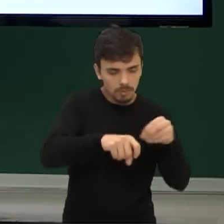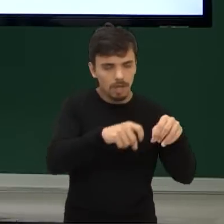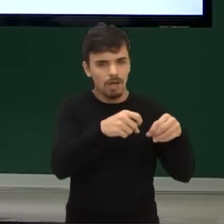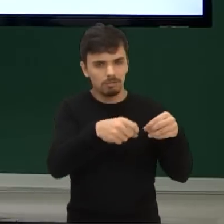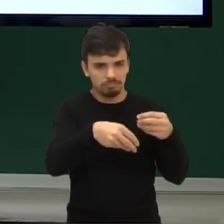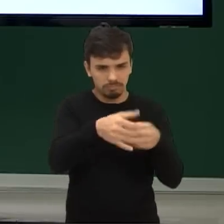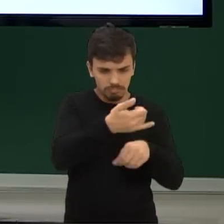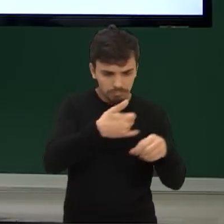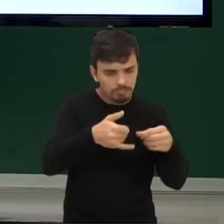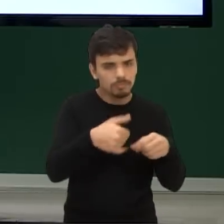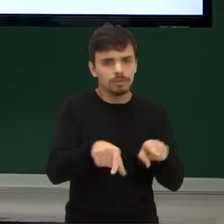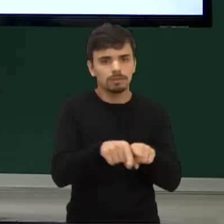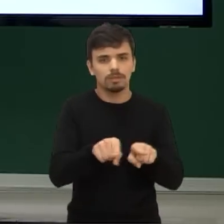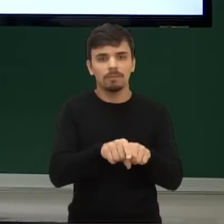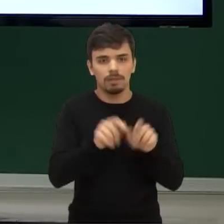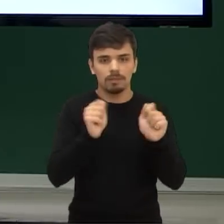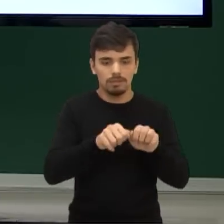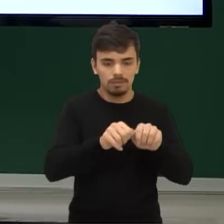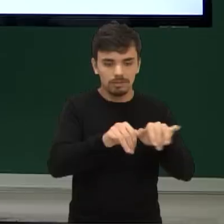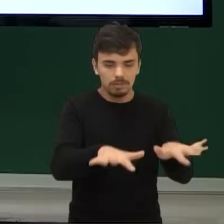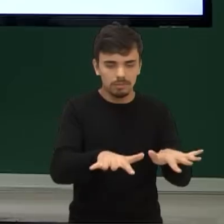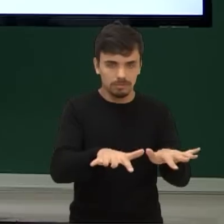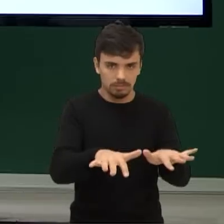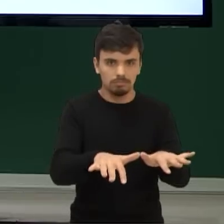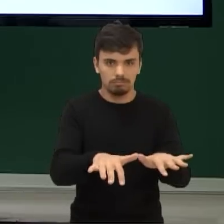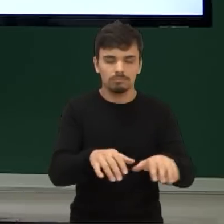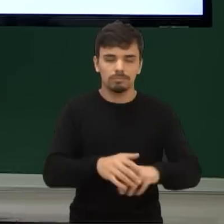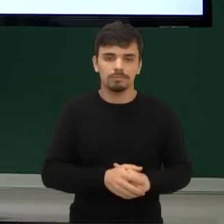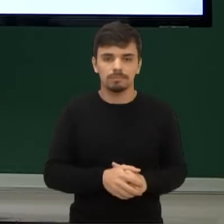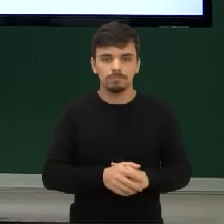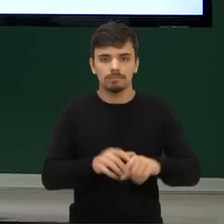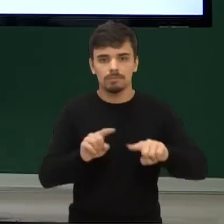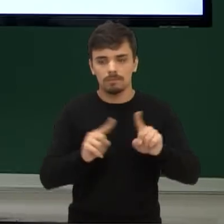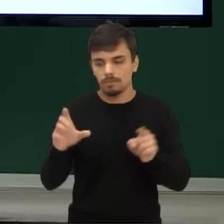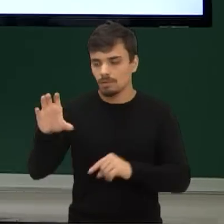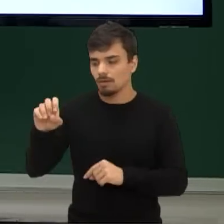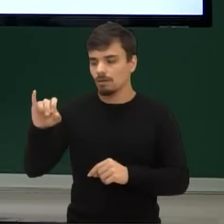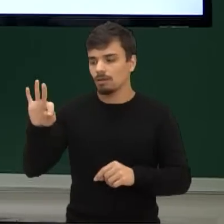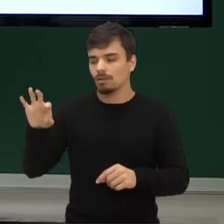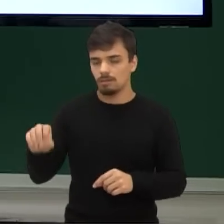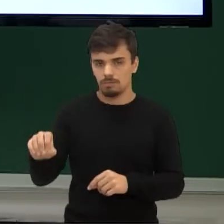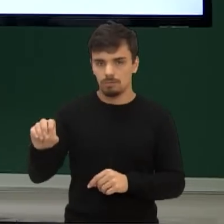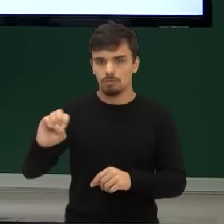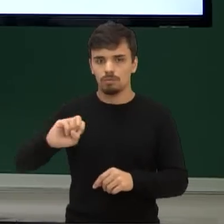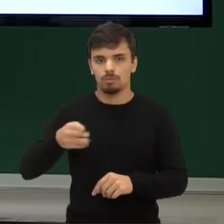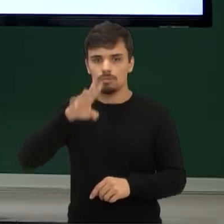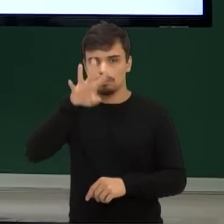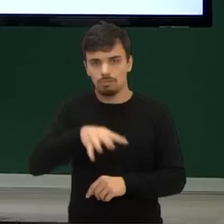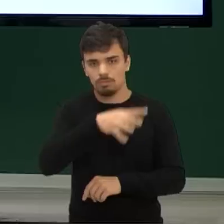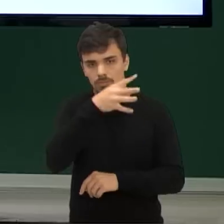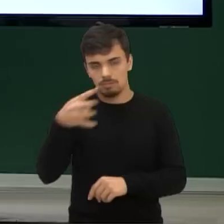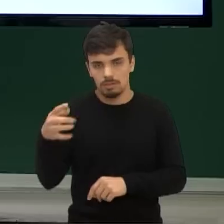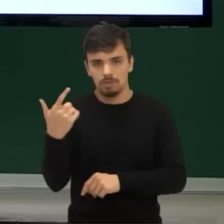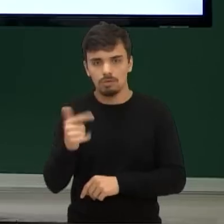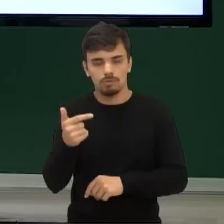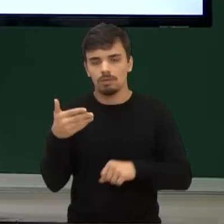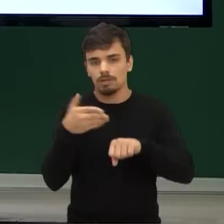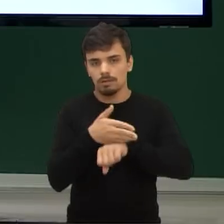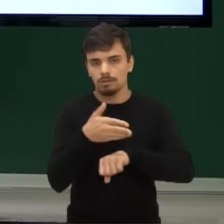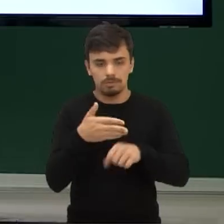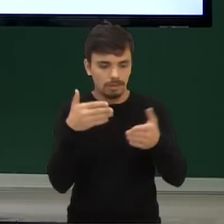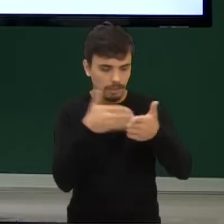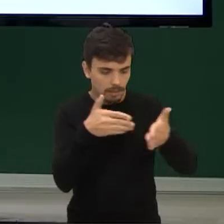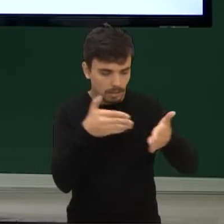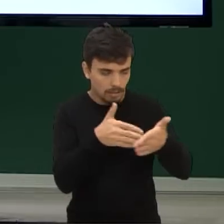sim transmitir infecções, doenças. No caso do coito e da tabelinha, como não está sendo usado nenhuma barreira, há